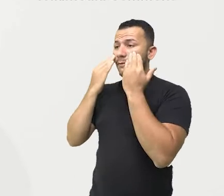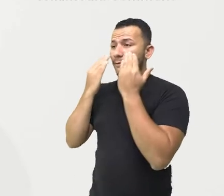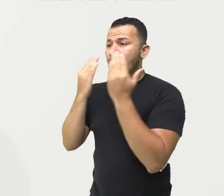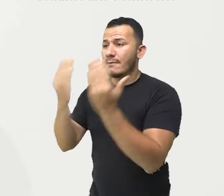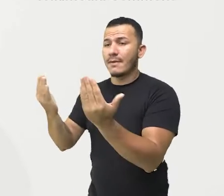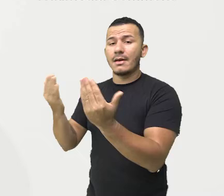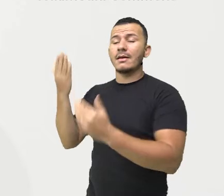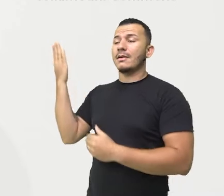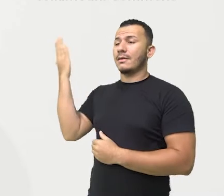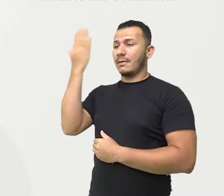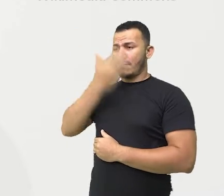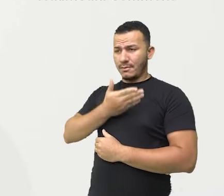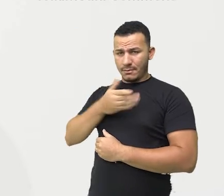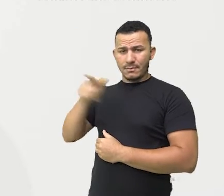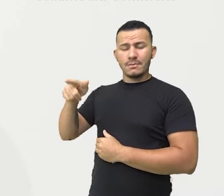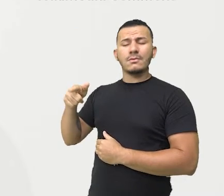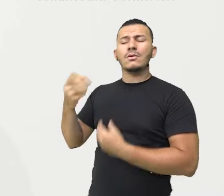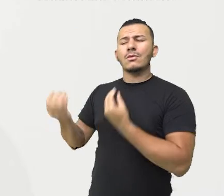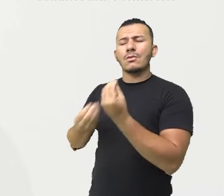forma como ele está vendo,